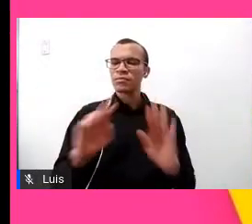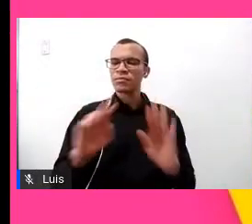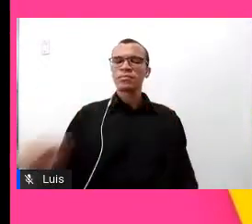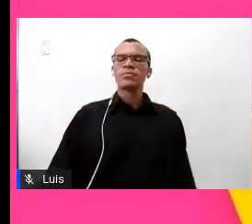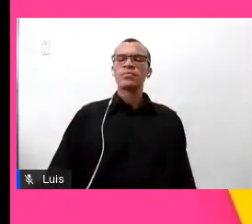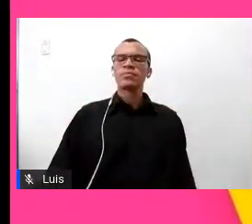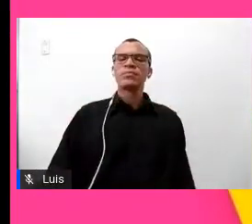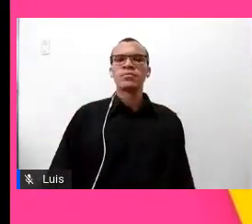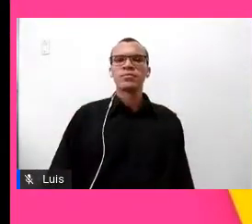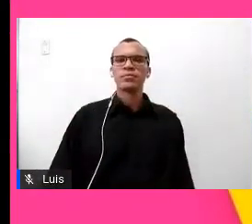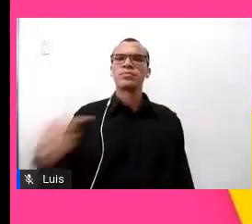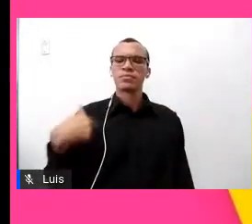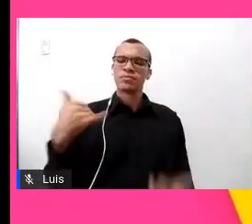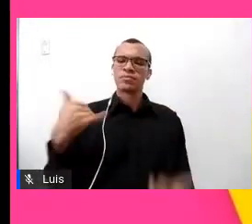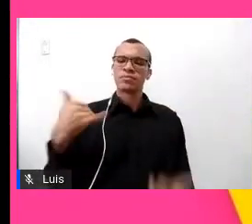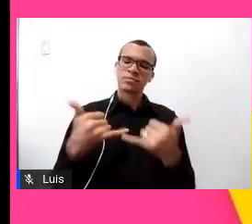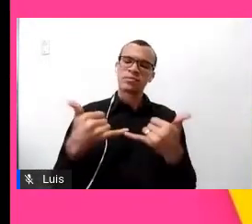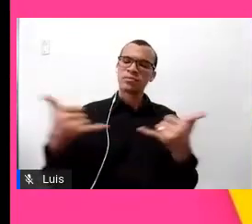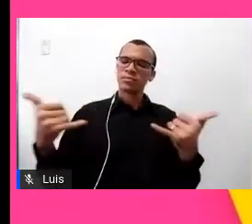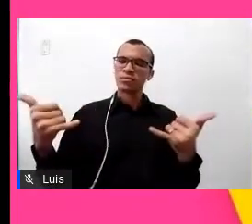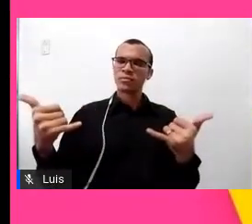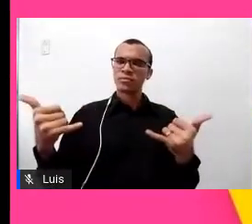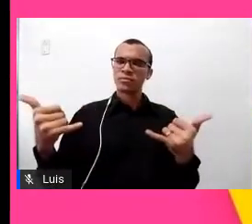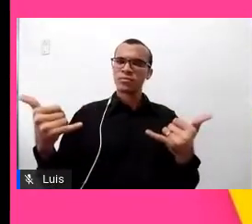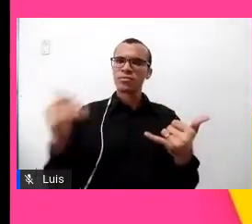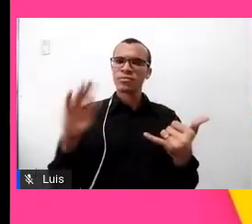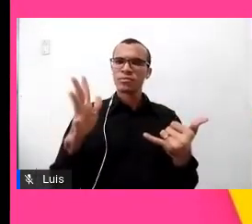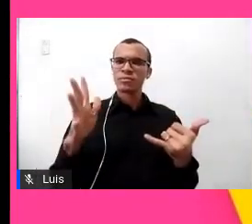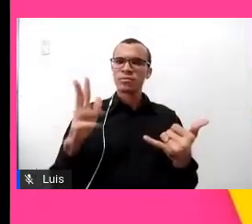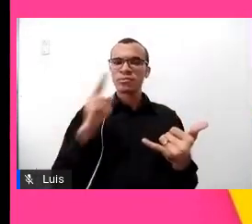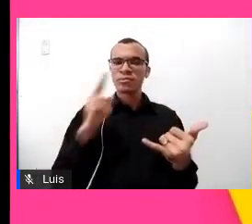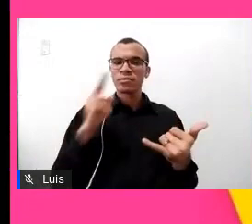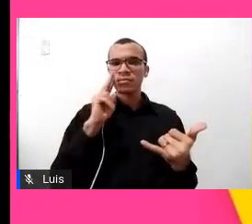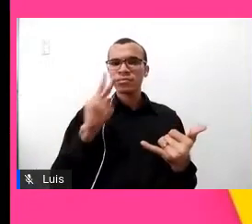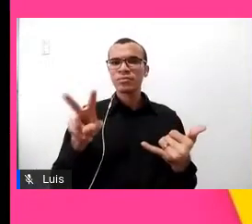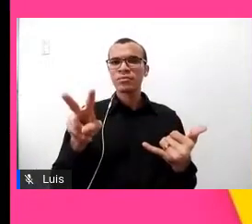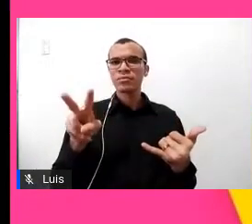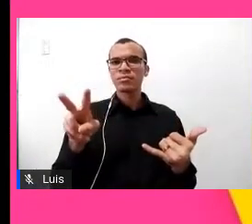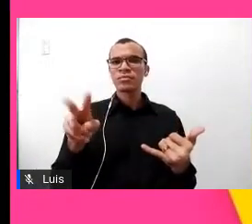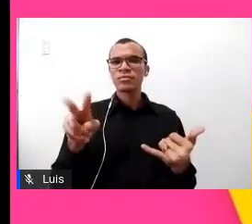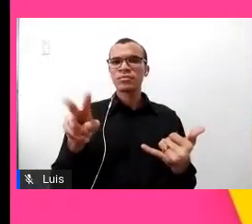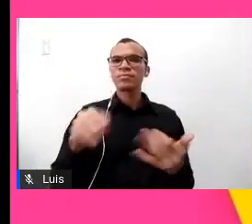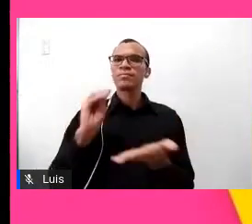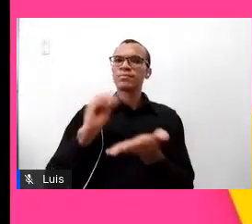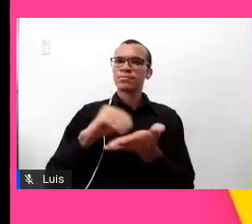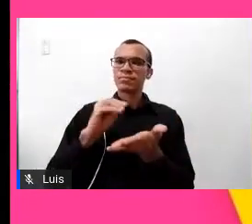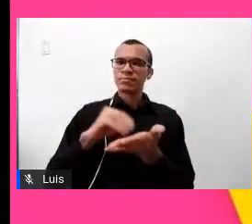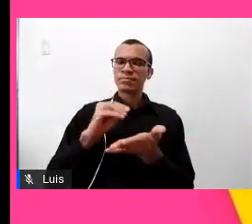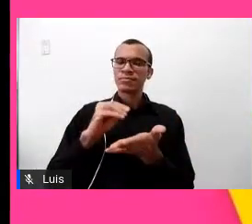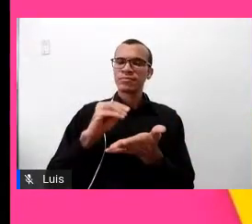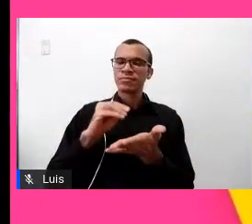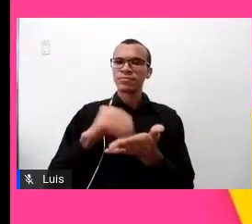Liguei o cabo e descobri que ele ainda não estava ligado no computador.